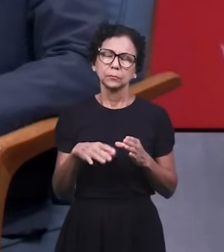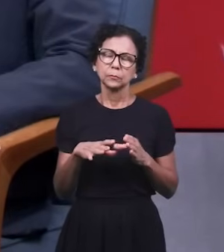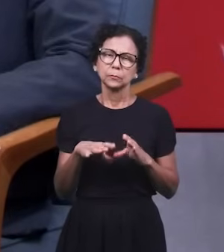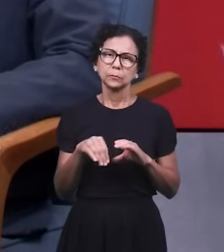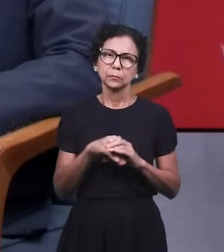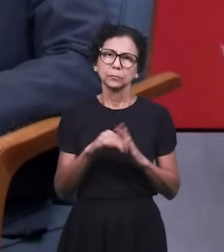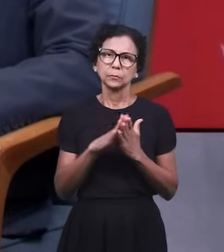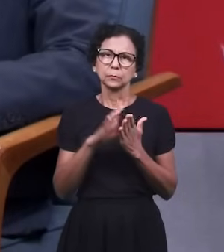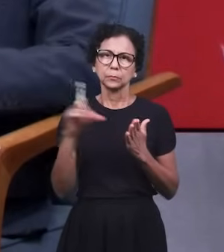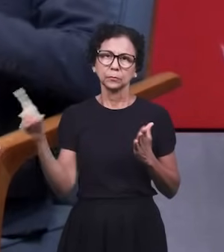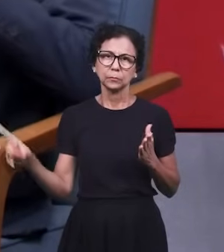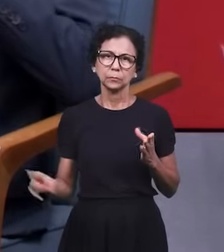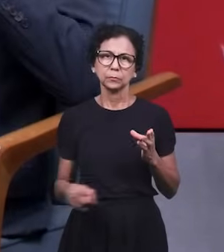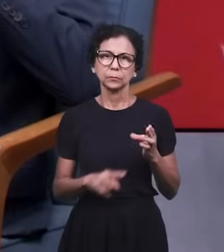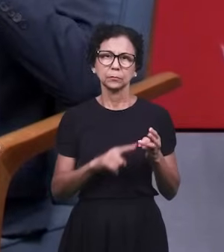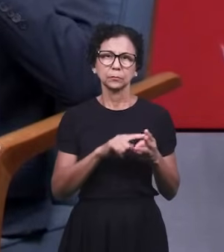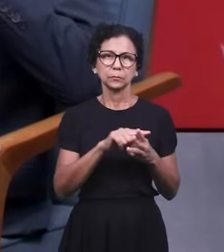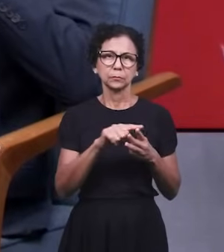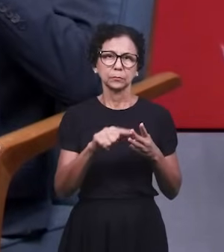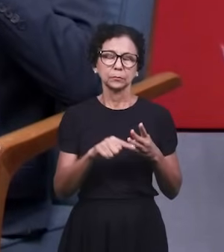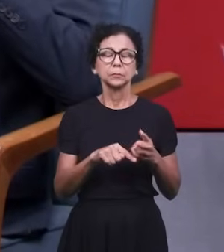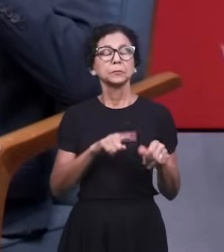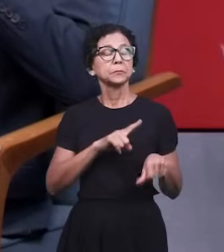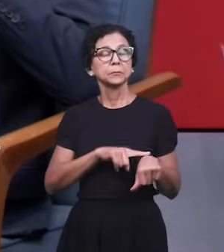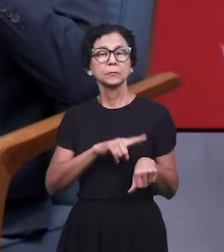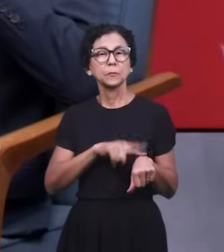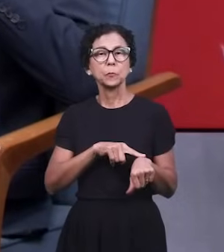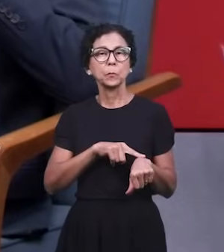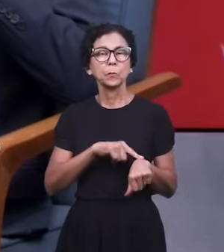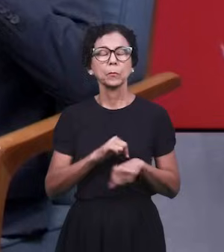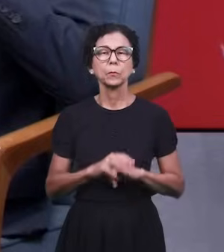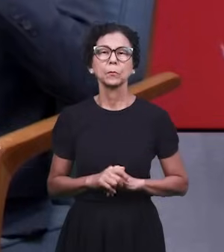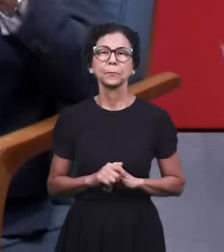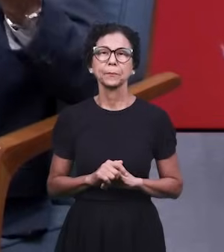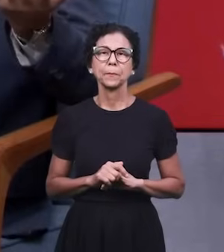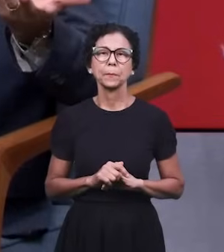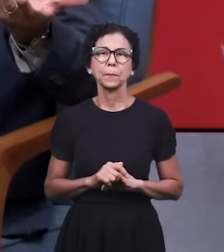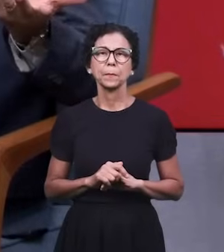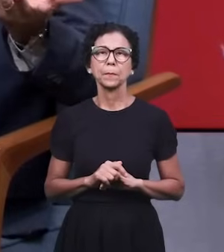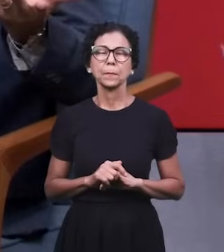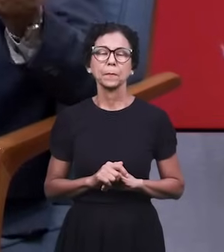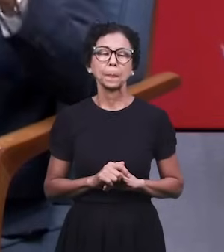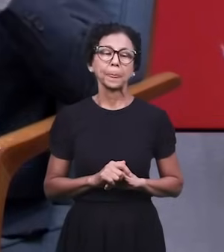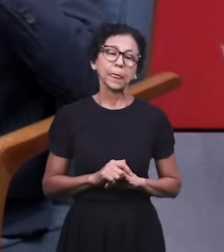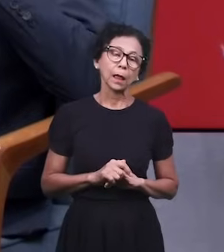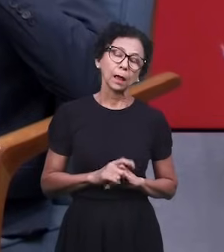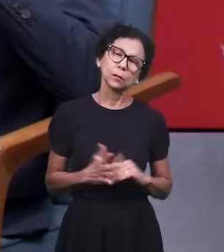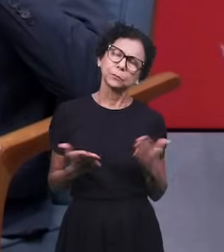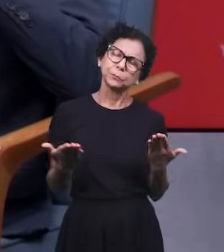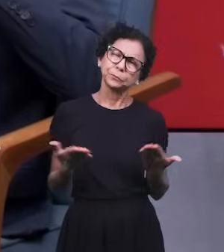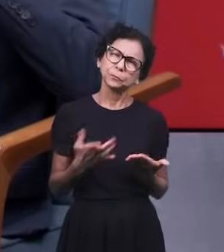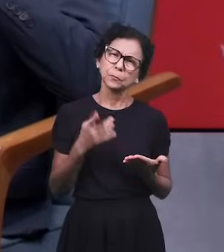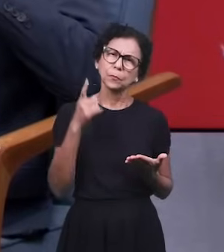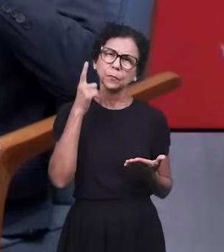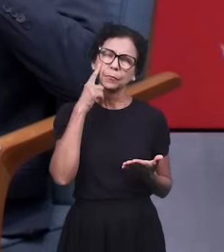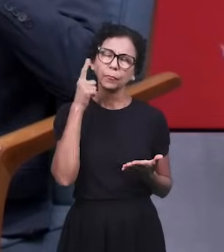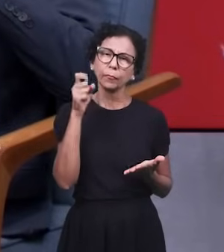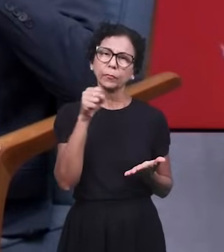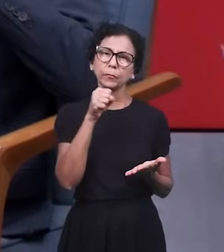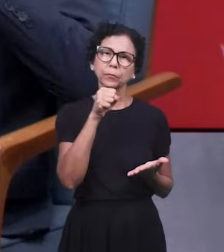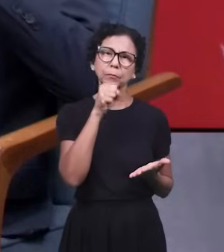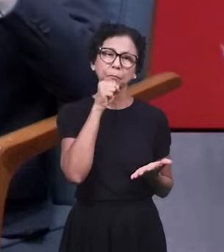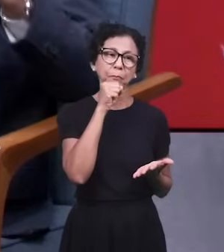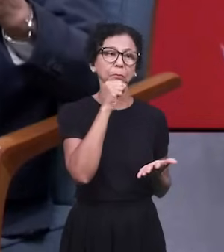Bíblia. E nós estamos falando agora sobre a manifestação do Espírito Santo no Velho